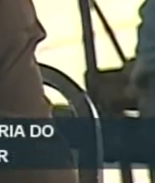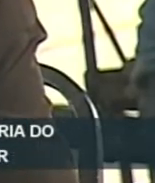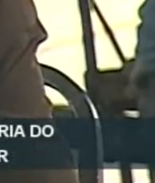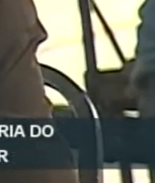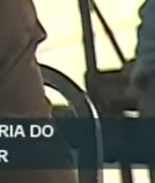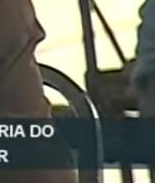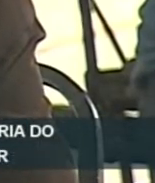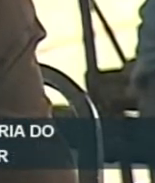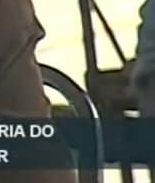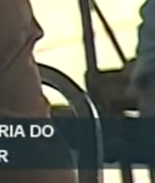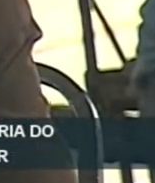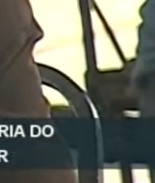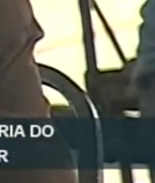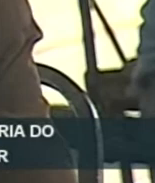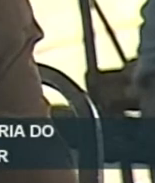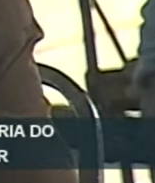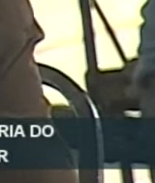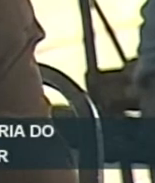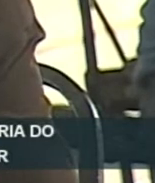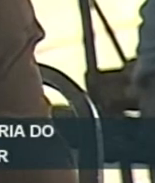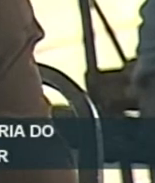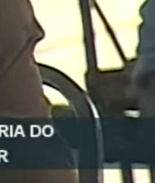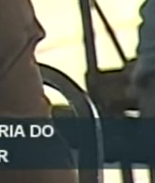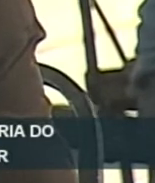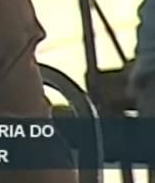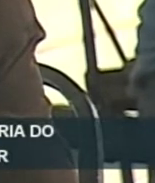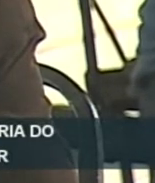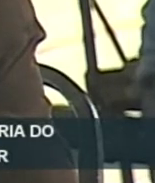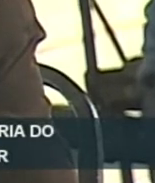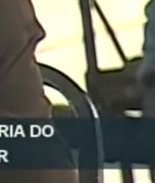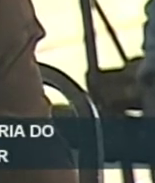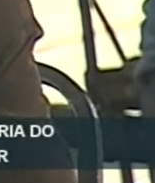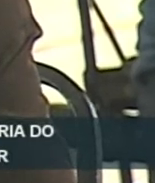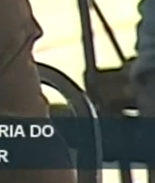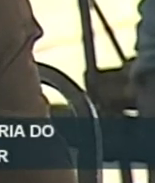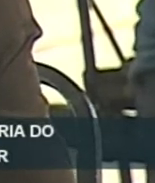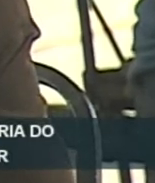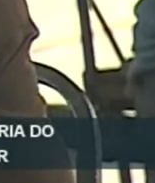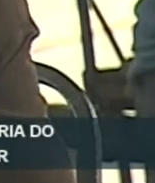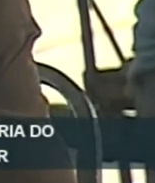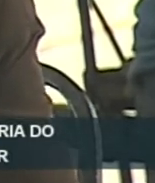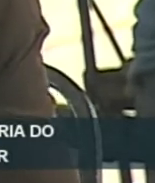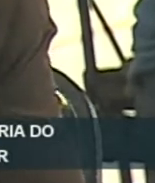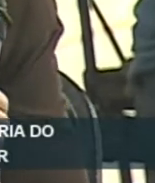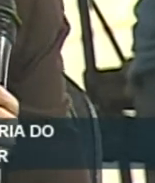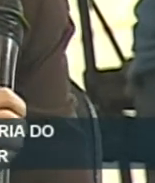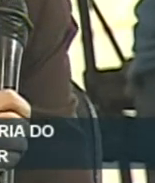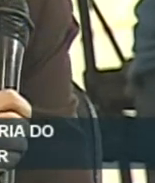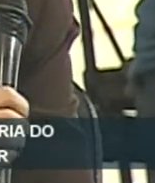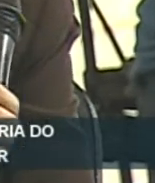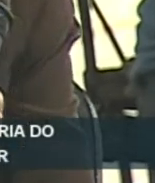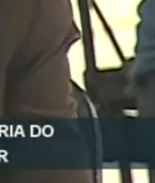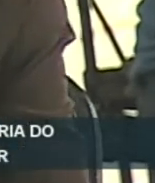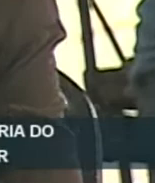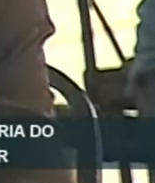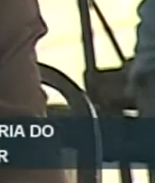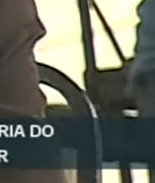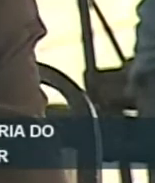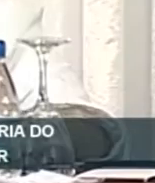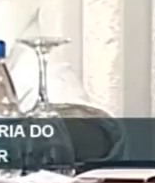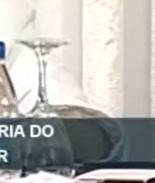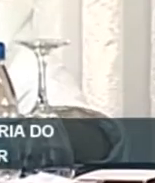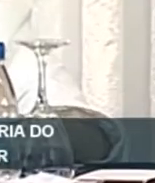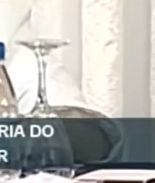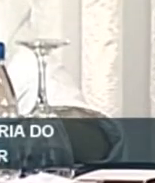são difíceis, mas, com o tempo, nós podemos conseguir, e temos esperança de conseguir, né, ministra?